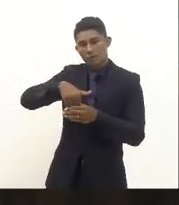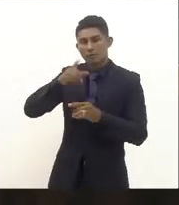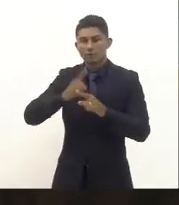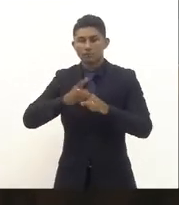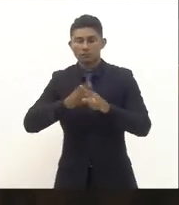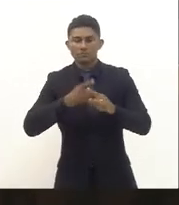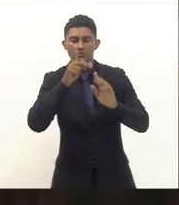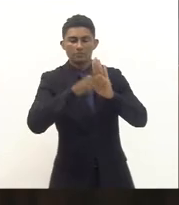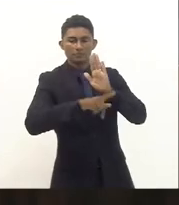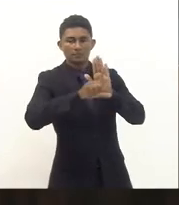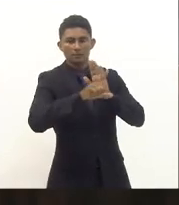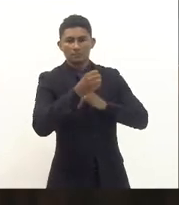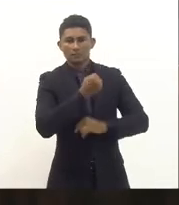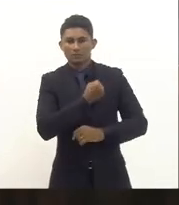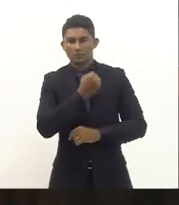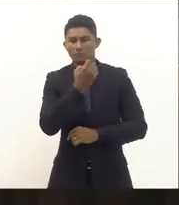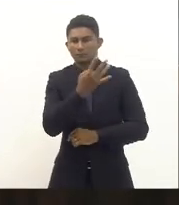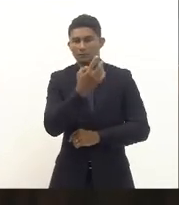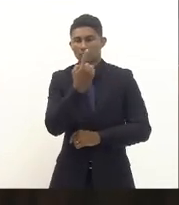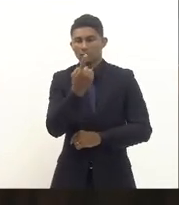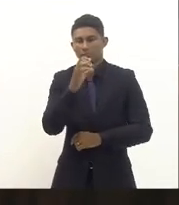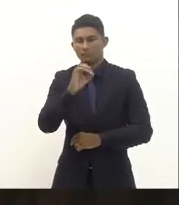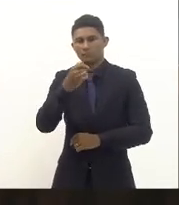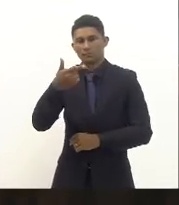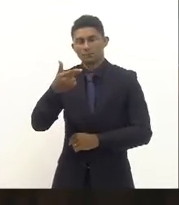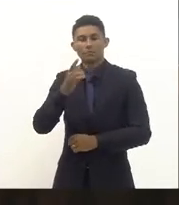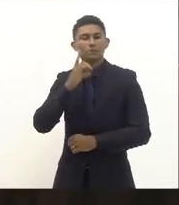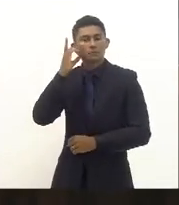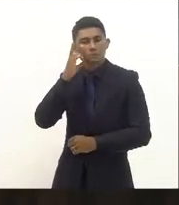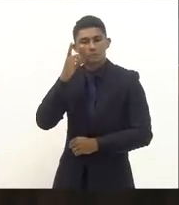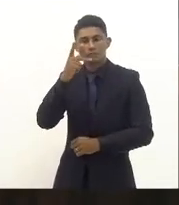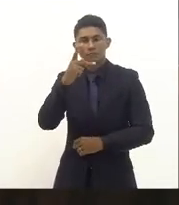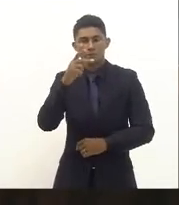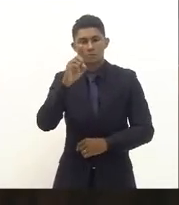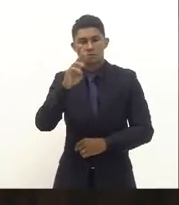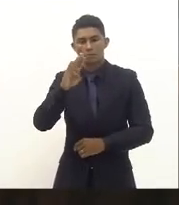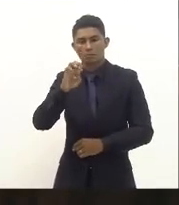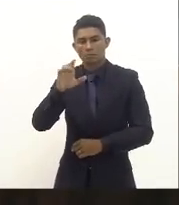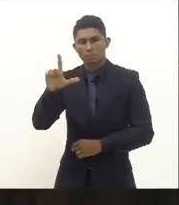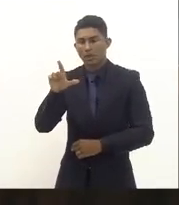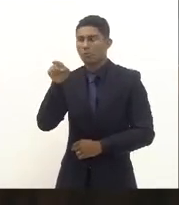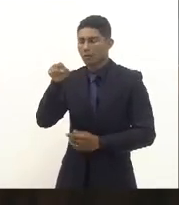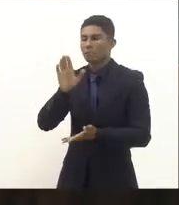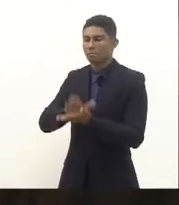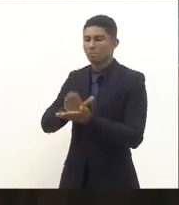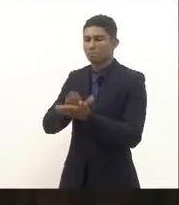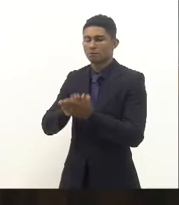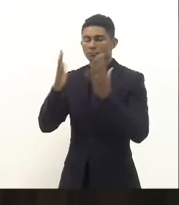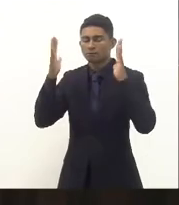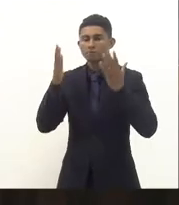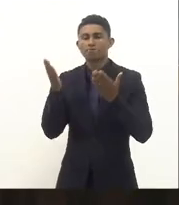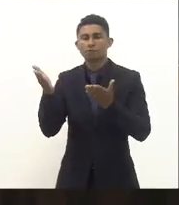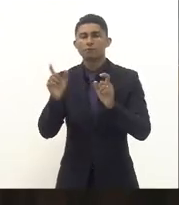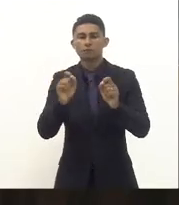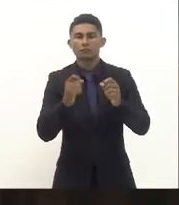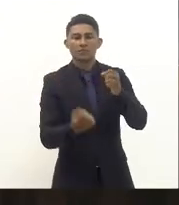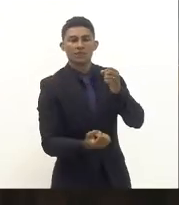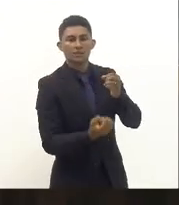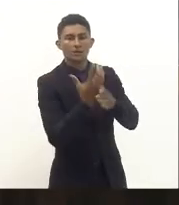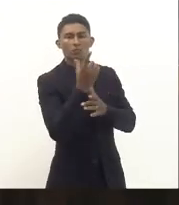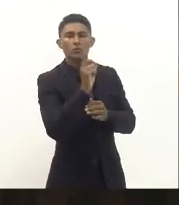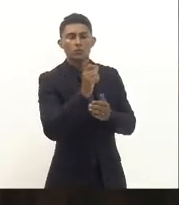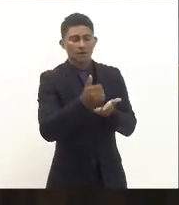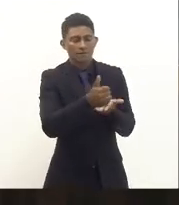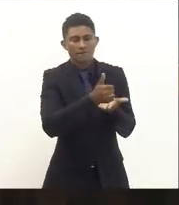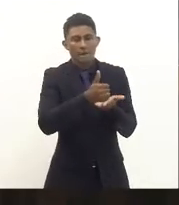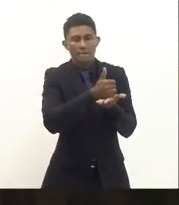ao projeto de lei nº 4102 do deputado Felipe poubel tá de parabéns aí sobre a criação da farmácia veterinária